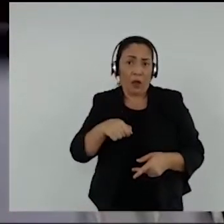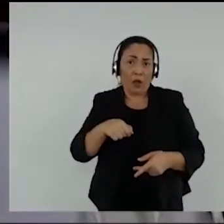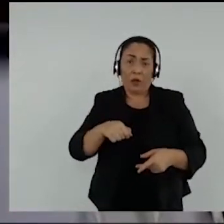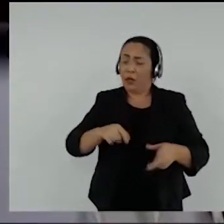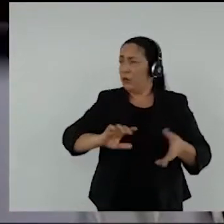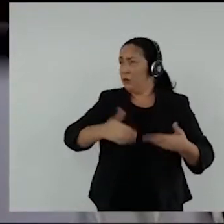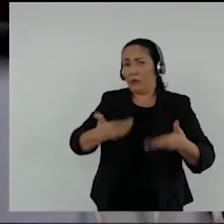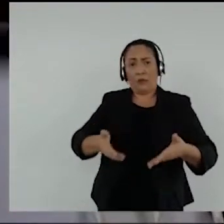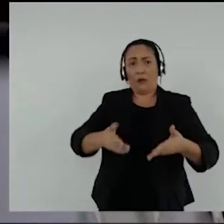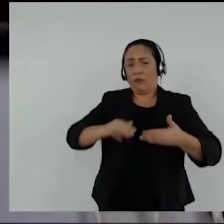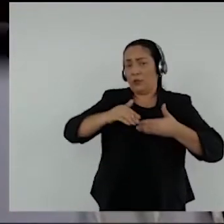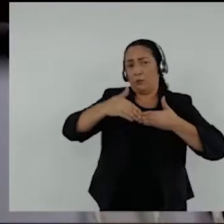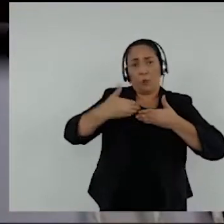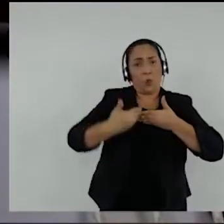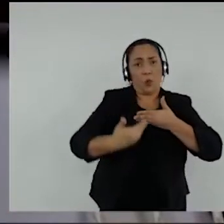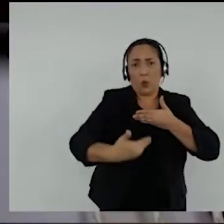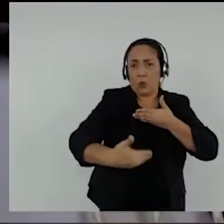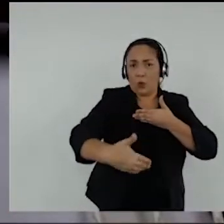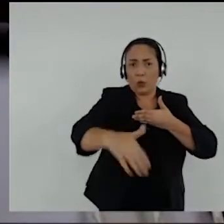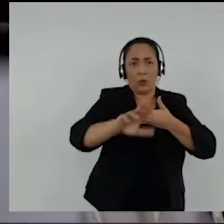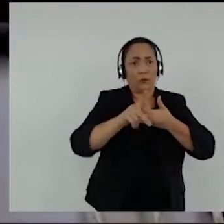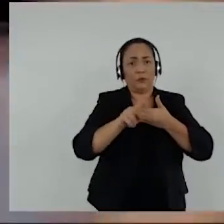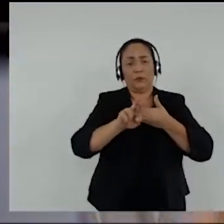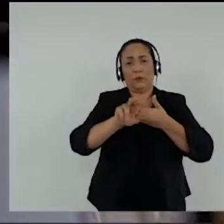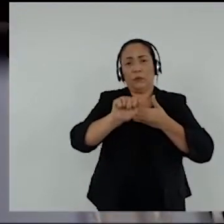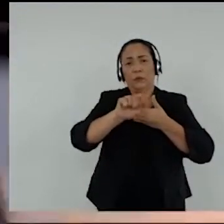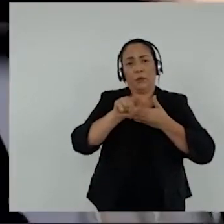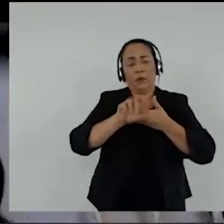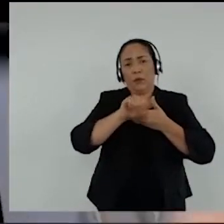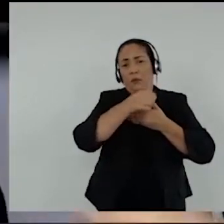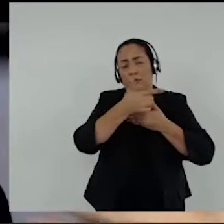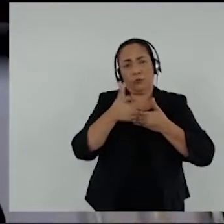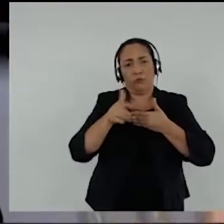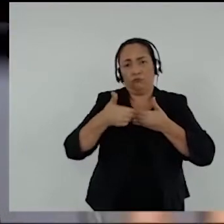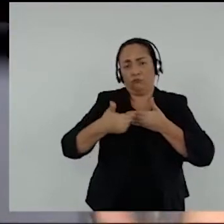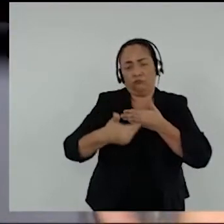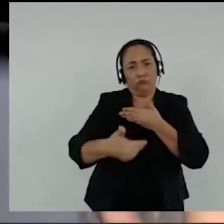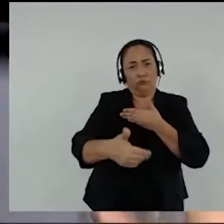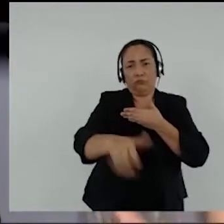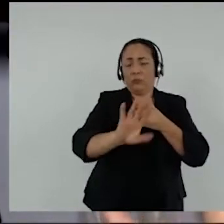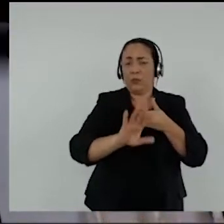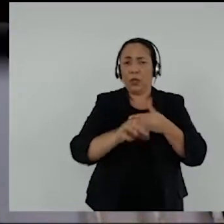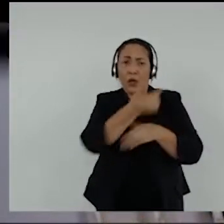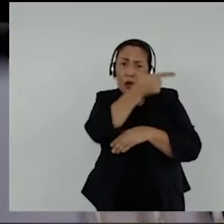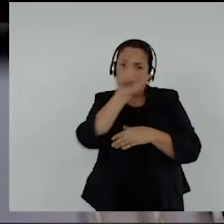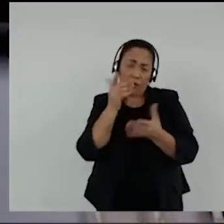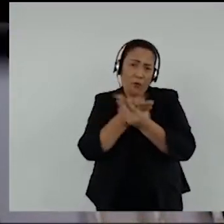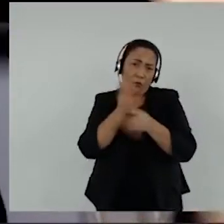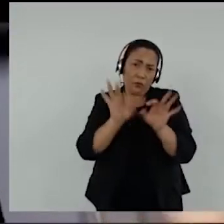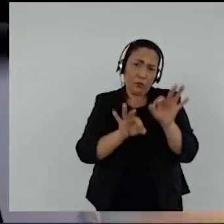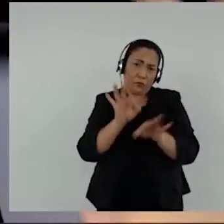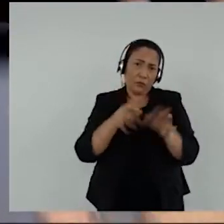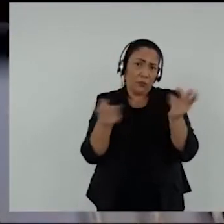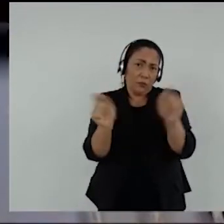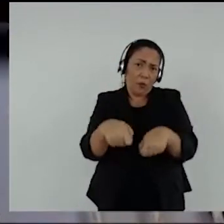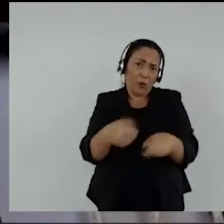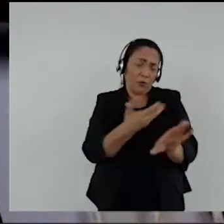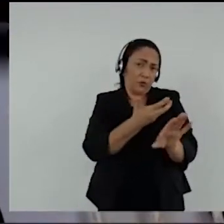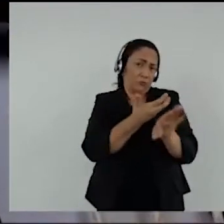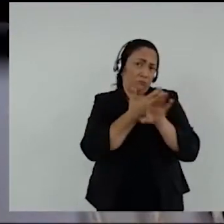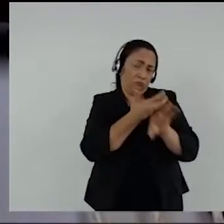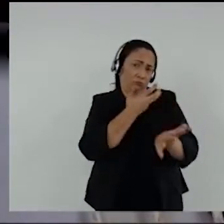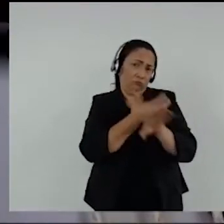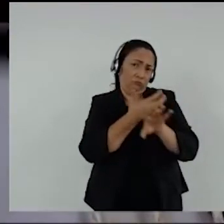ser praticados presencialmente, né? E entendo que há atos que podem perfeitamente ser praticados virtualmente e, aliás, deve-se